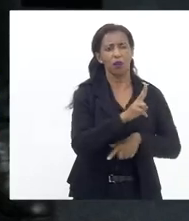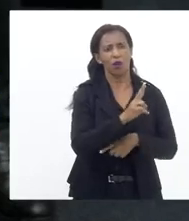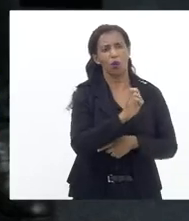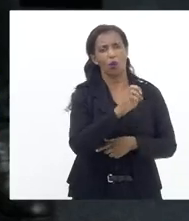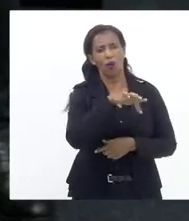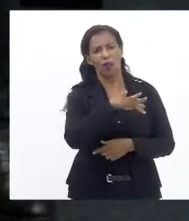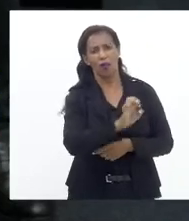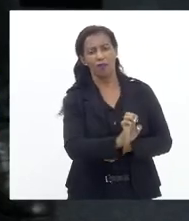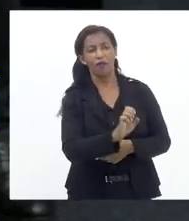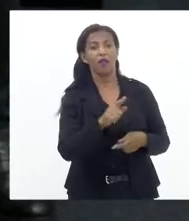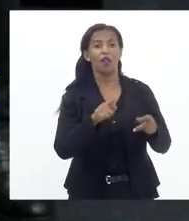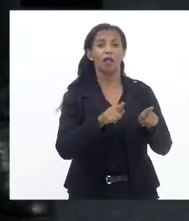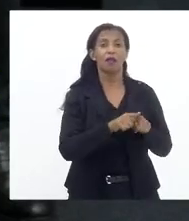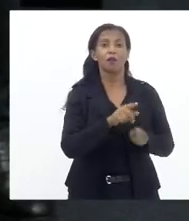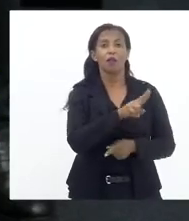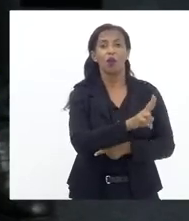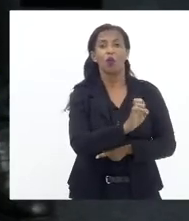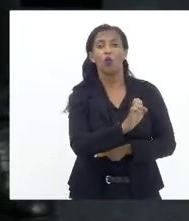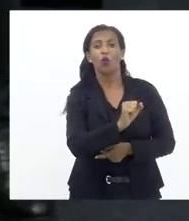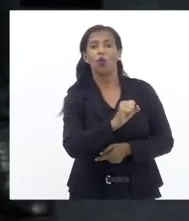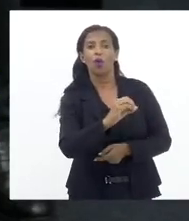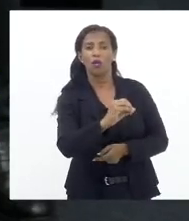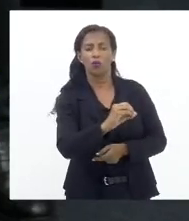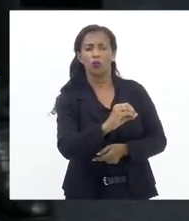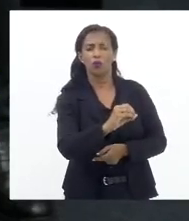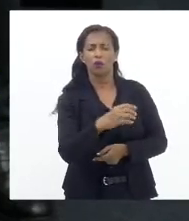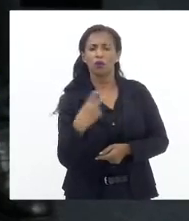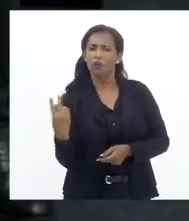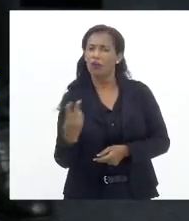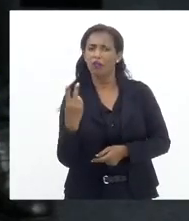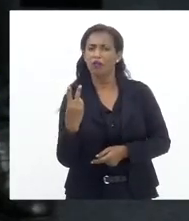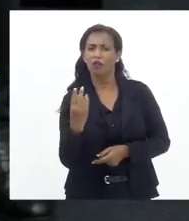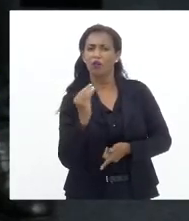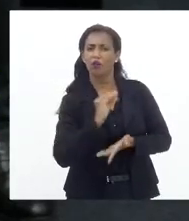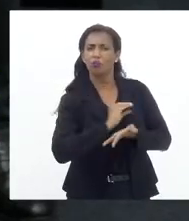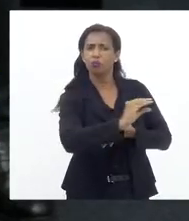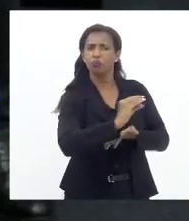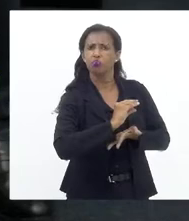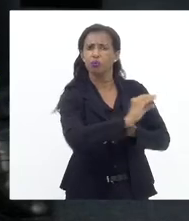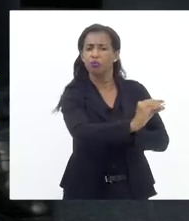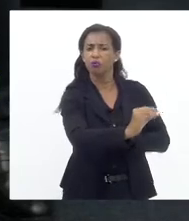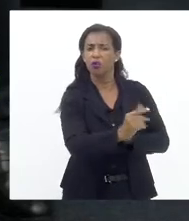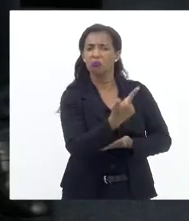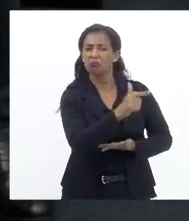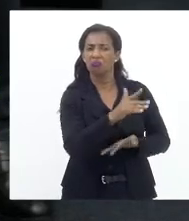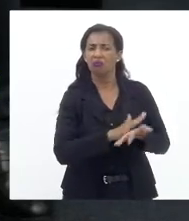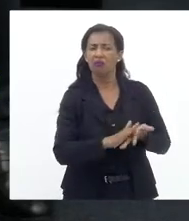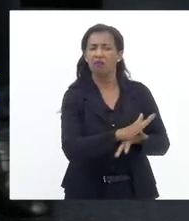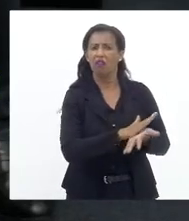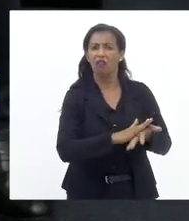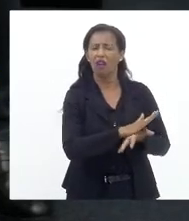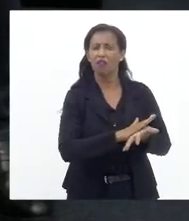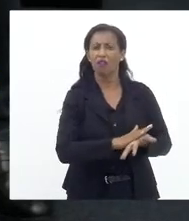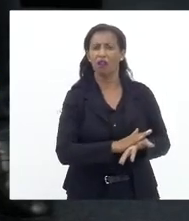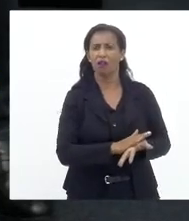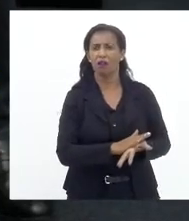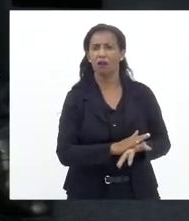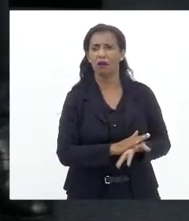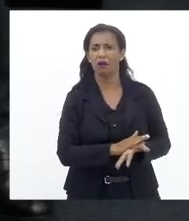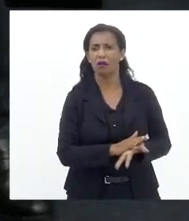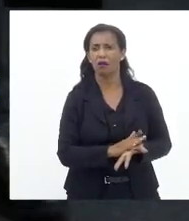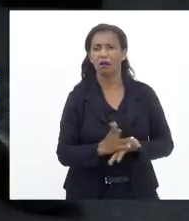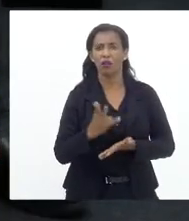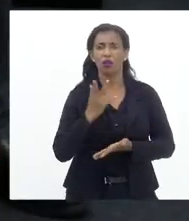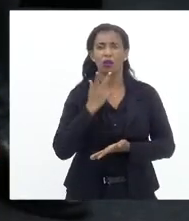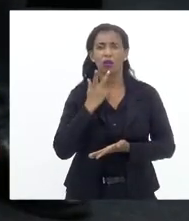Flávio de 200 servidores da o Enzo né tô falando de valores que no caso do auxílio tecnológico só que é uma que é uma